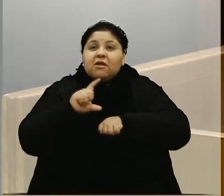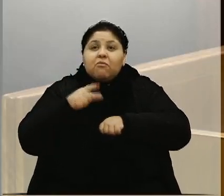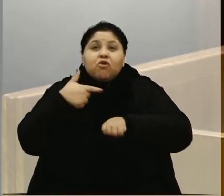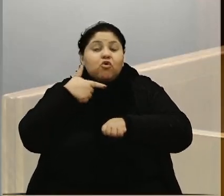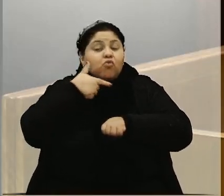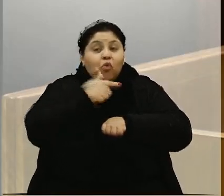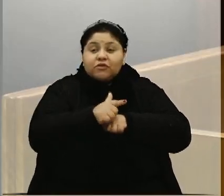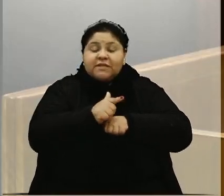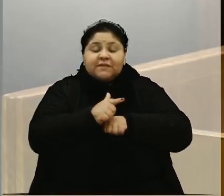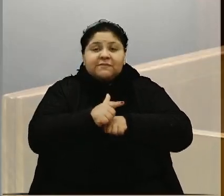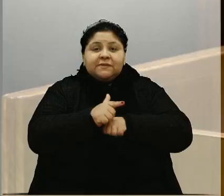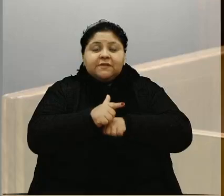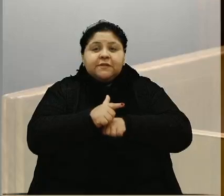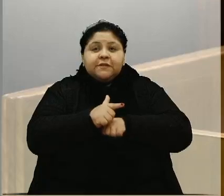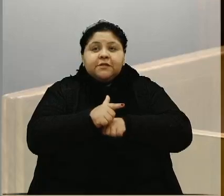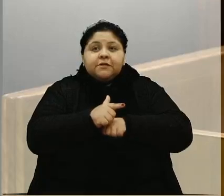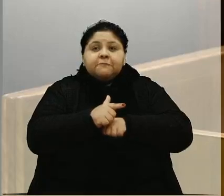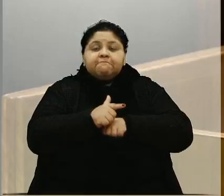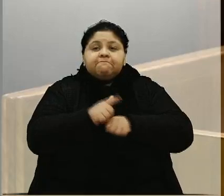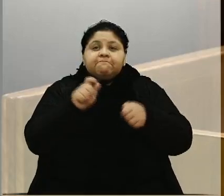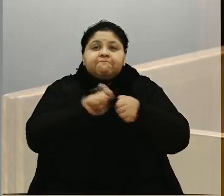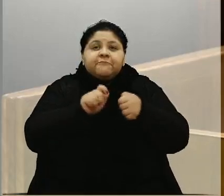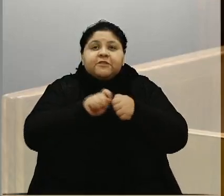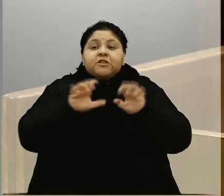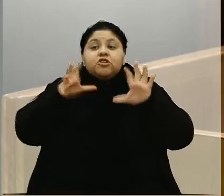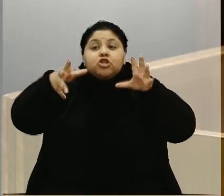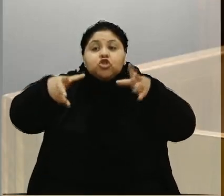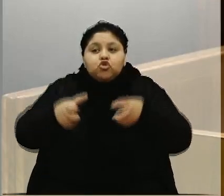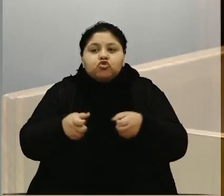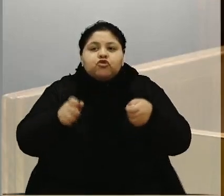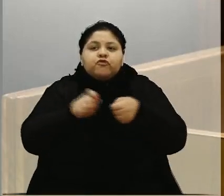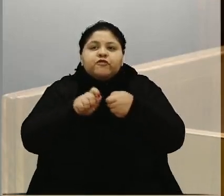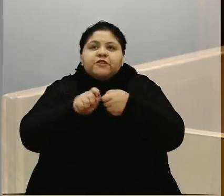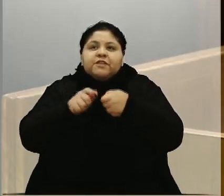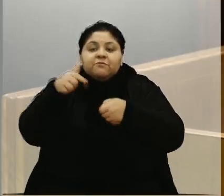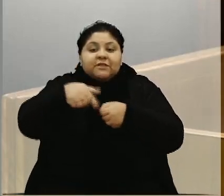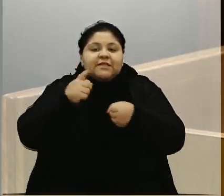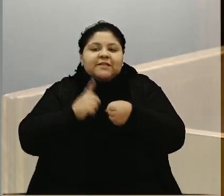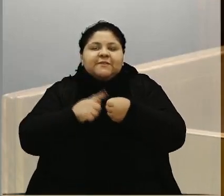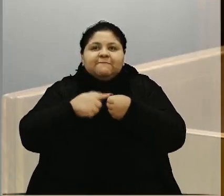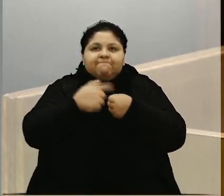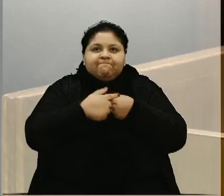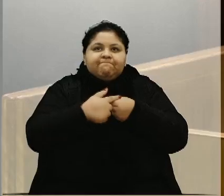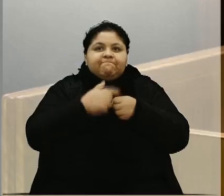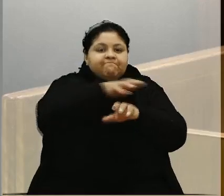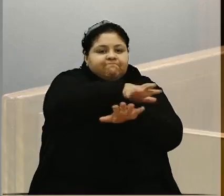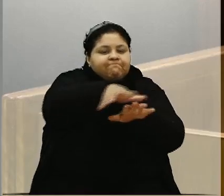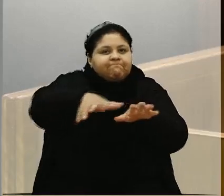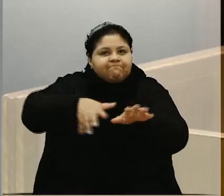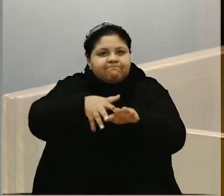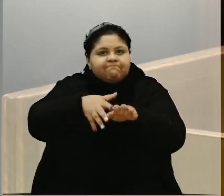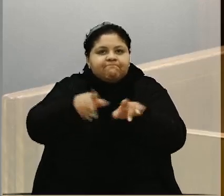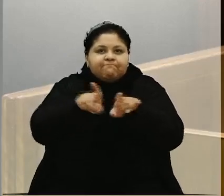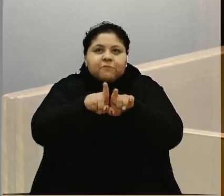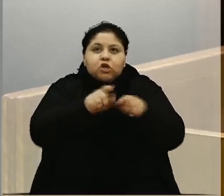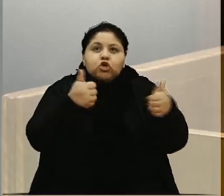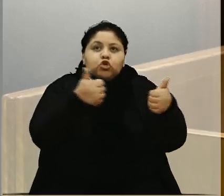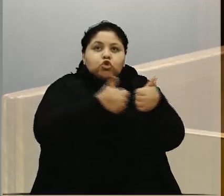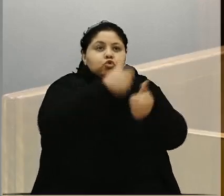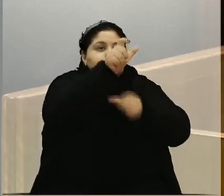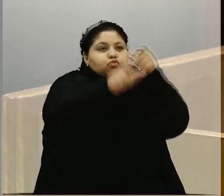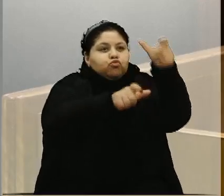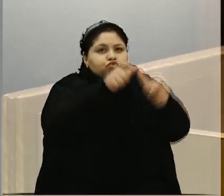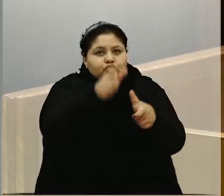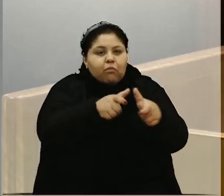não iríamos conseguir realizar tudo aquilo que nós realizamos na nossa cidade e na nossa região. Através deles serem